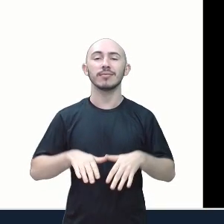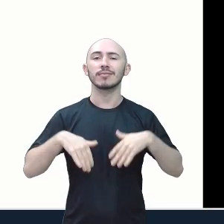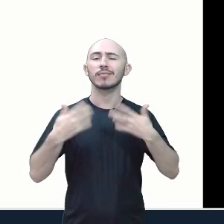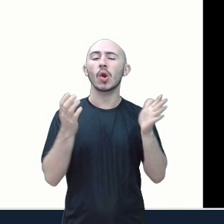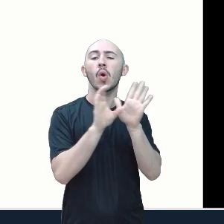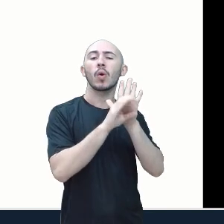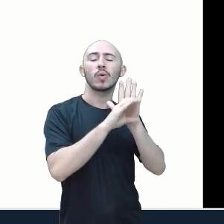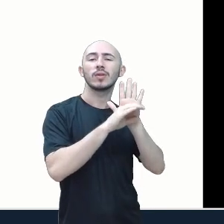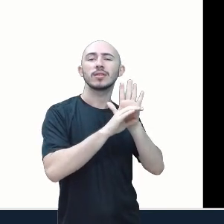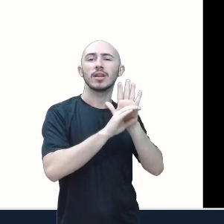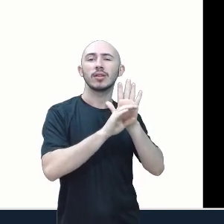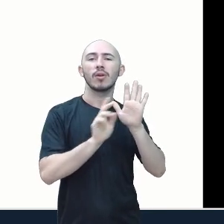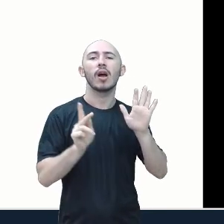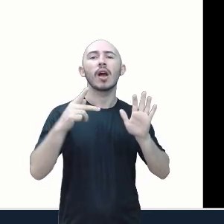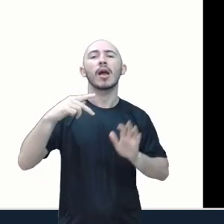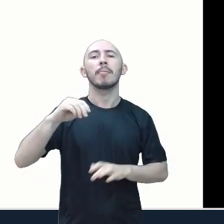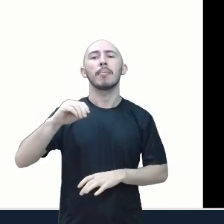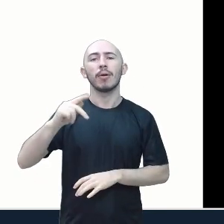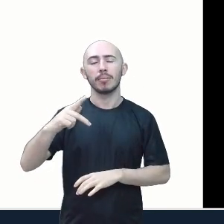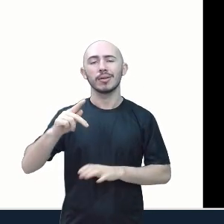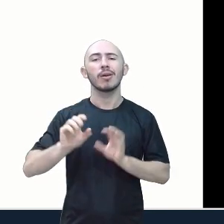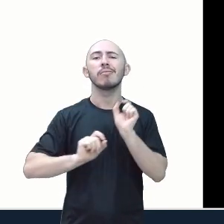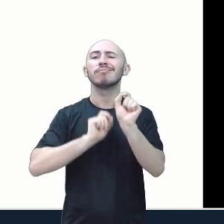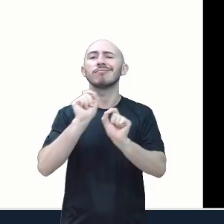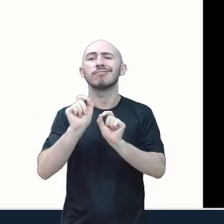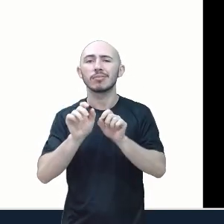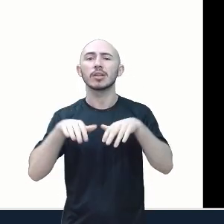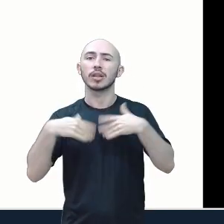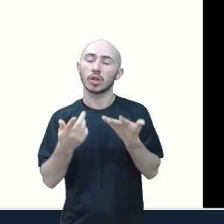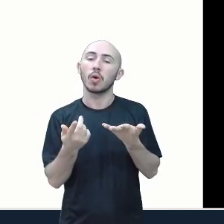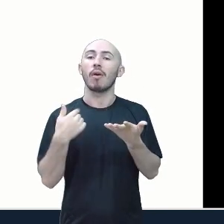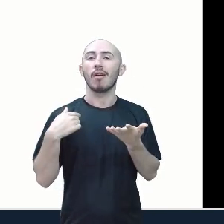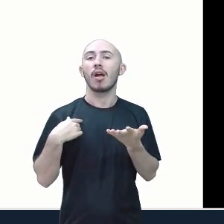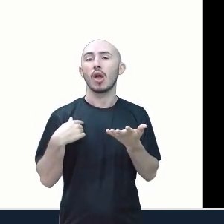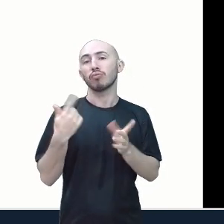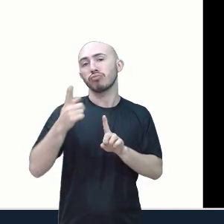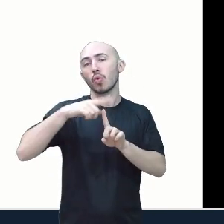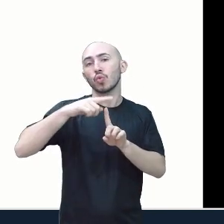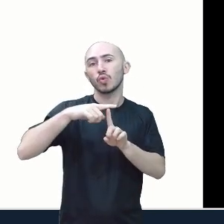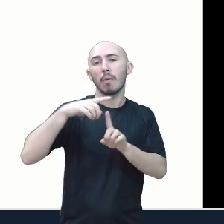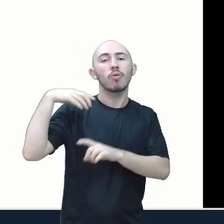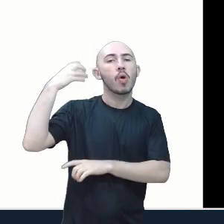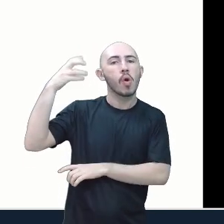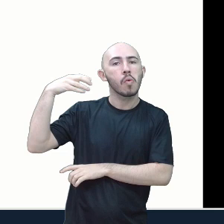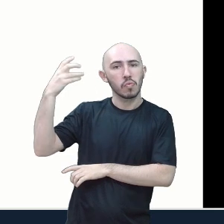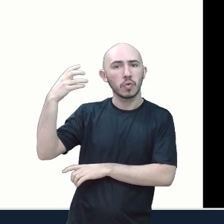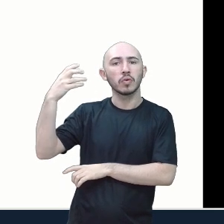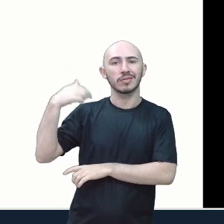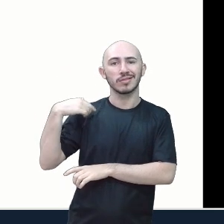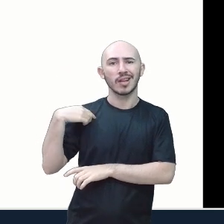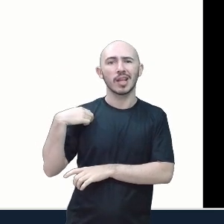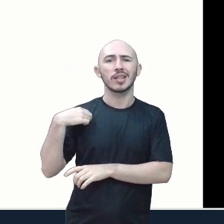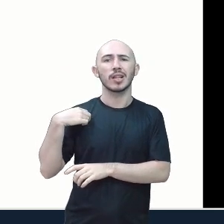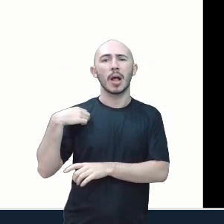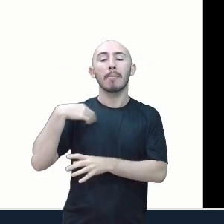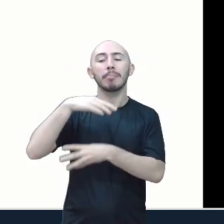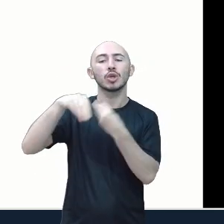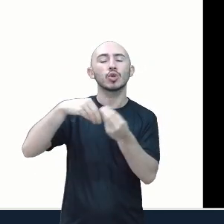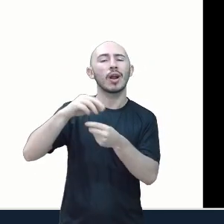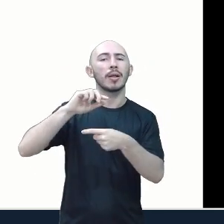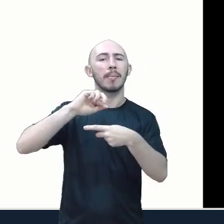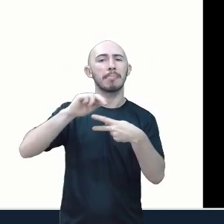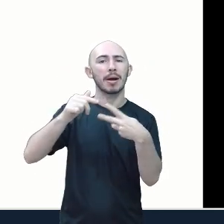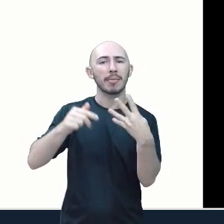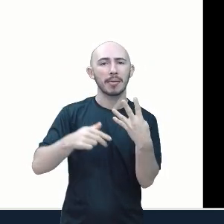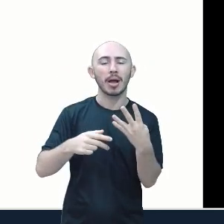conceituando o K-pop. O que é K-pop? K-pop é um gênero musical resultante de diversos outros estilos musicais, como